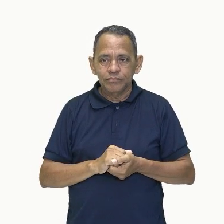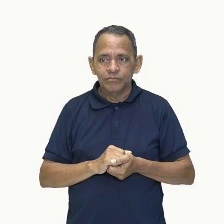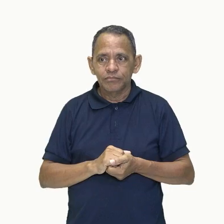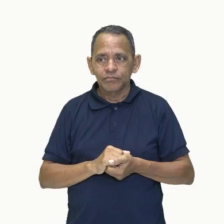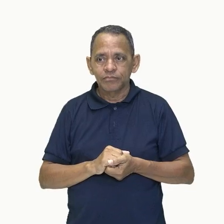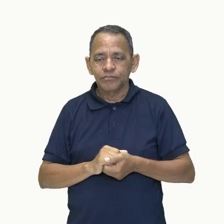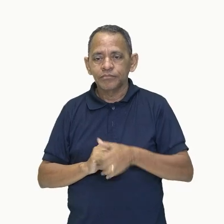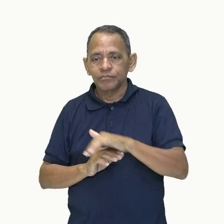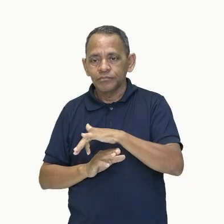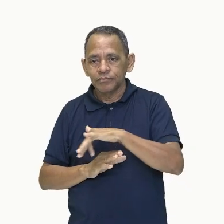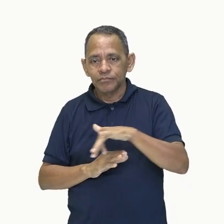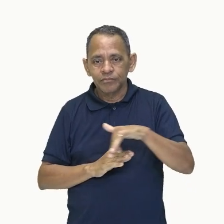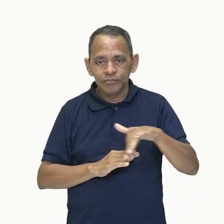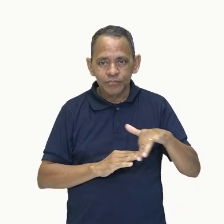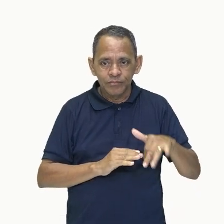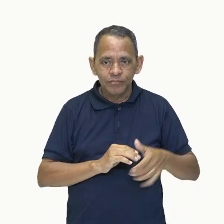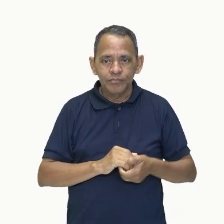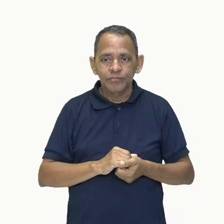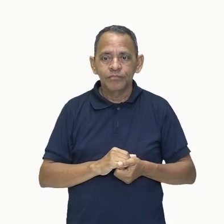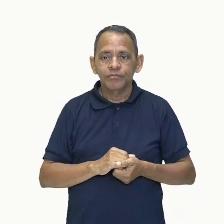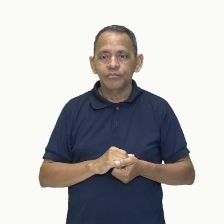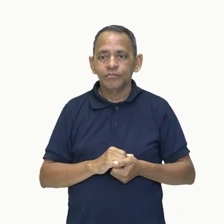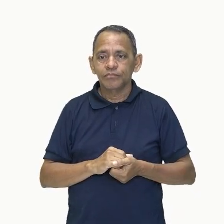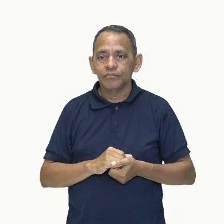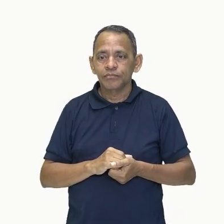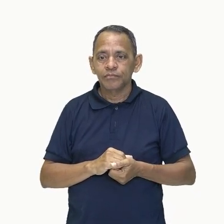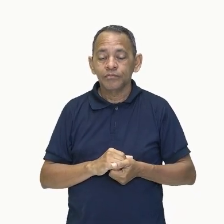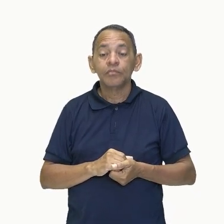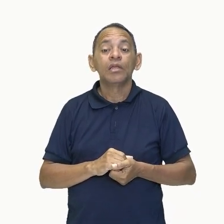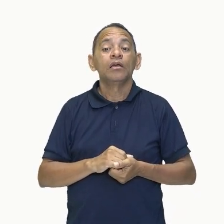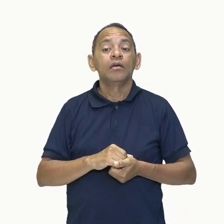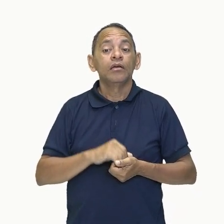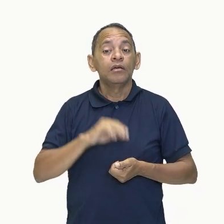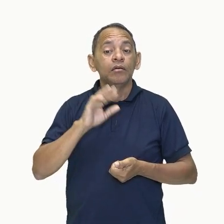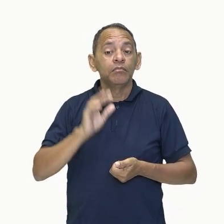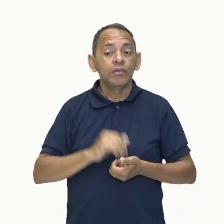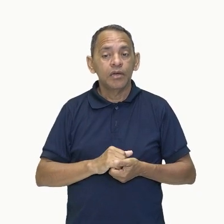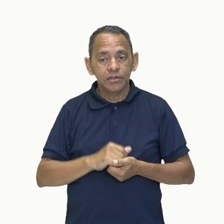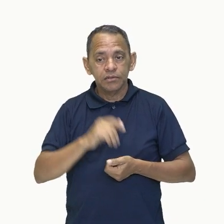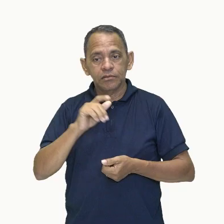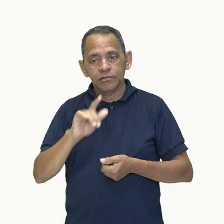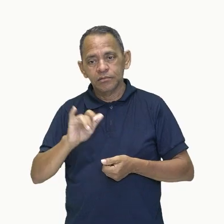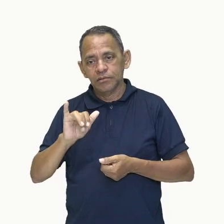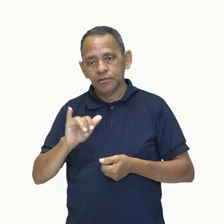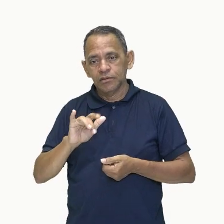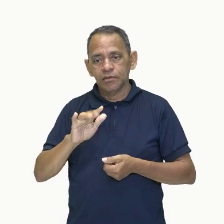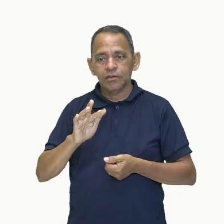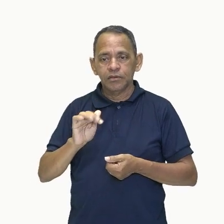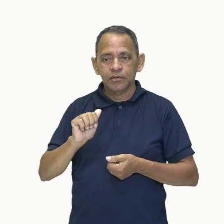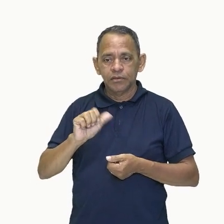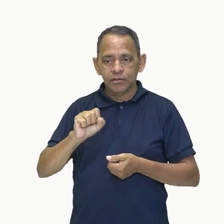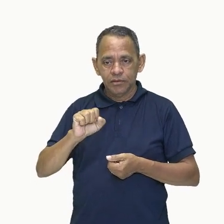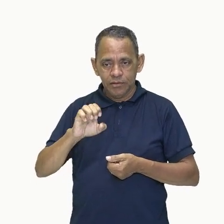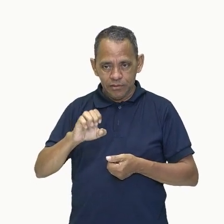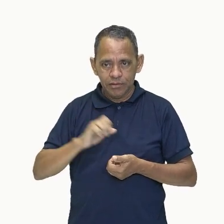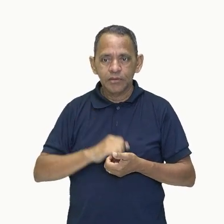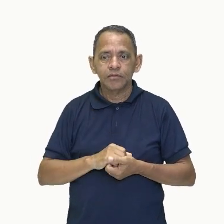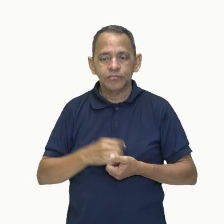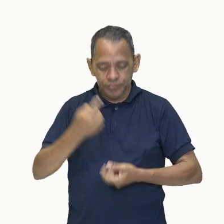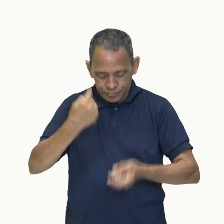Beleza. Já a lipase, ela é uma enzima digestiva que tem como função quebrar moléculas